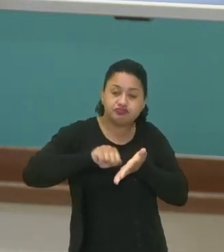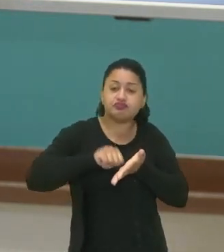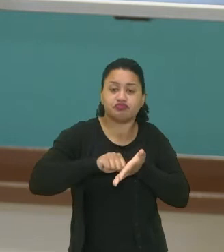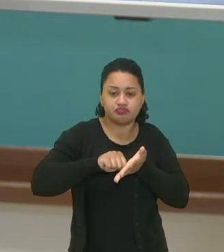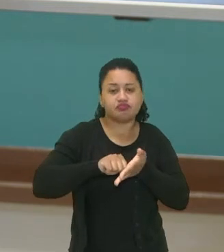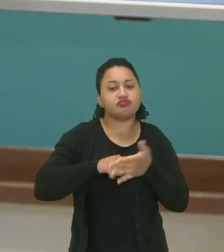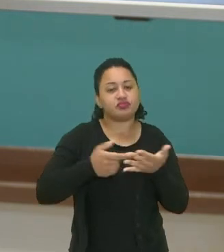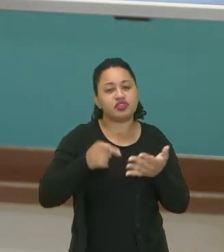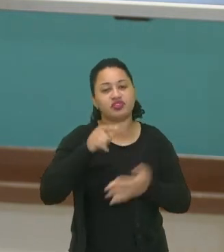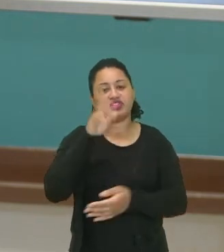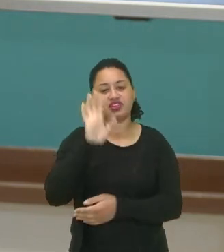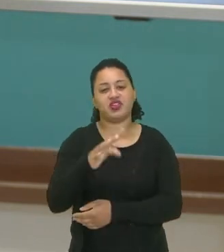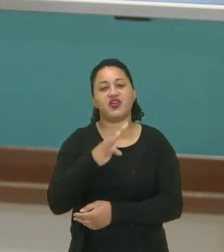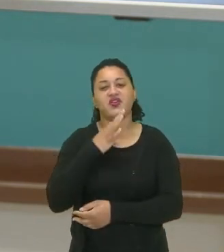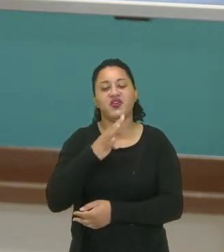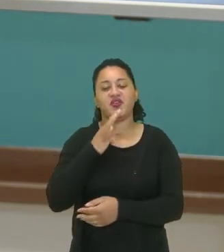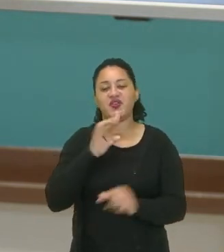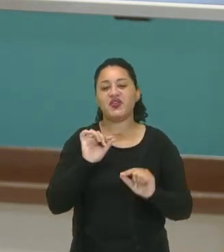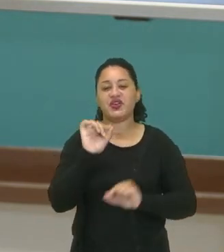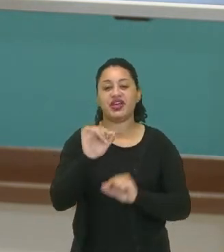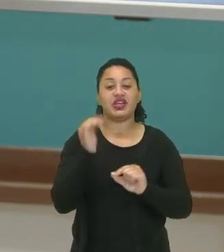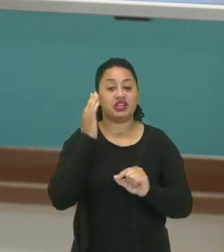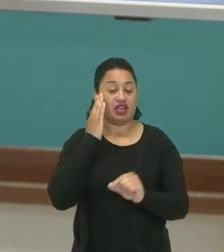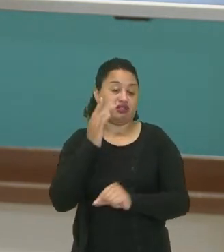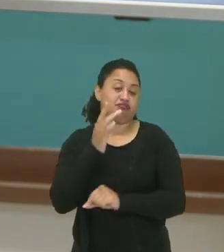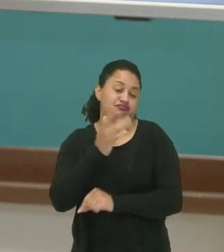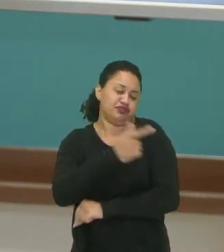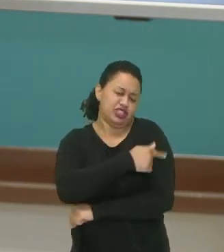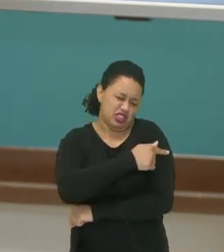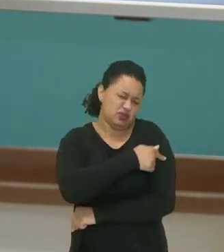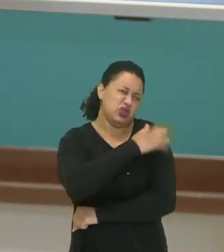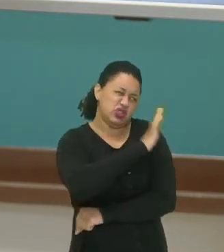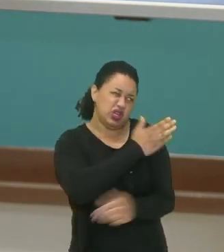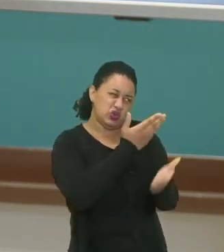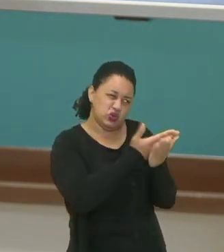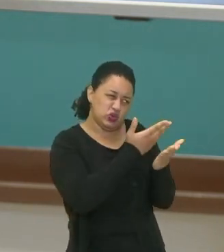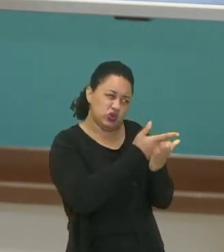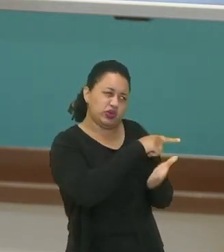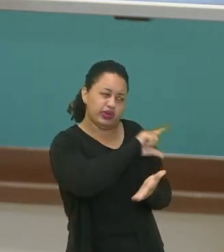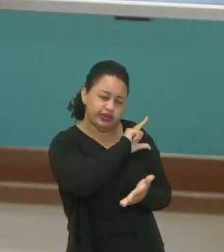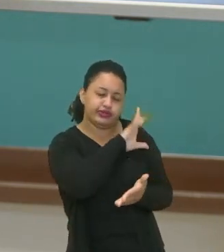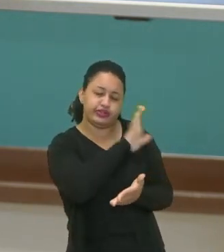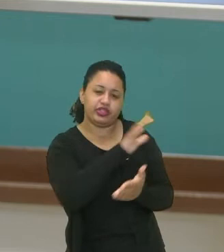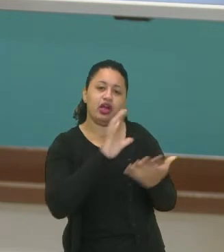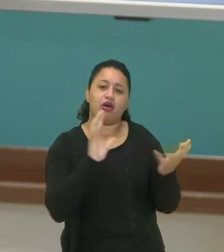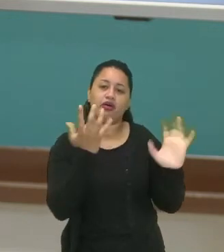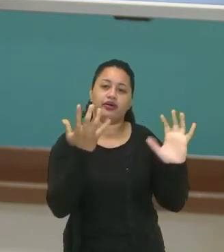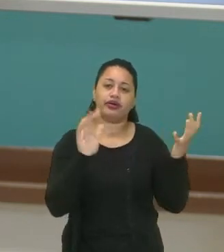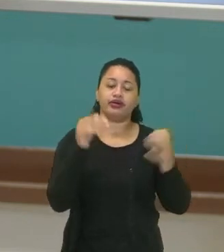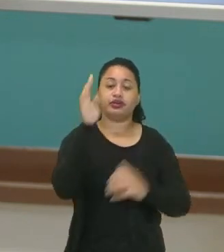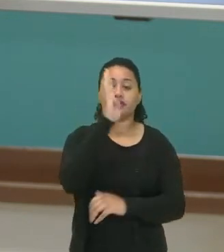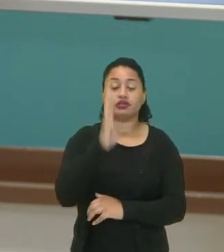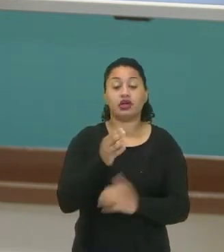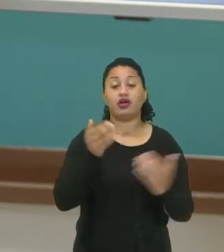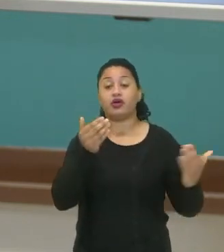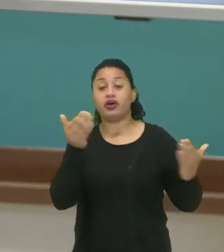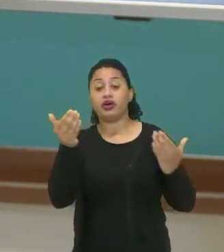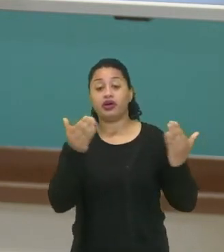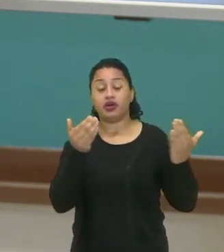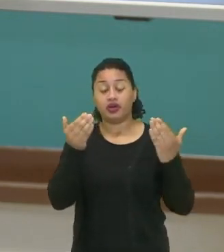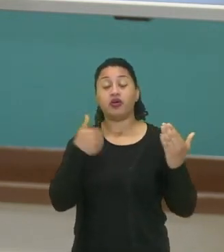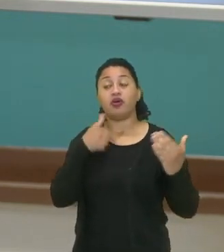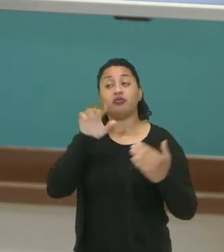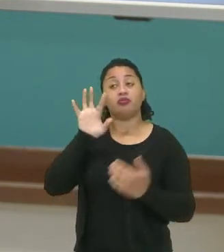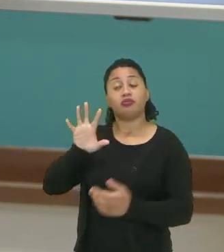você já conhece, já deve conhecer aí então do 7º ano, né, as condições dos climas do Brasil e compare isso então com